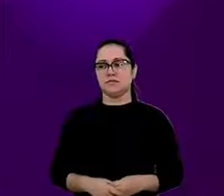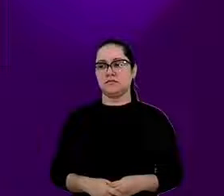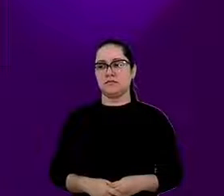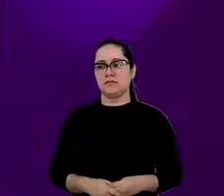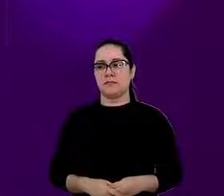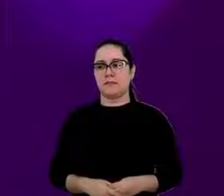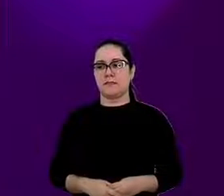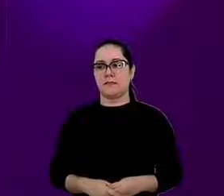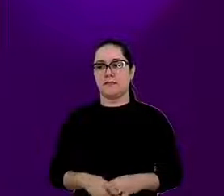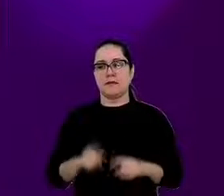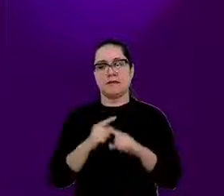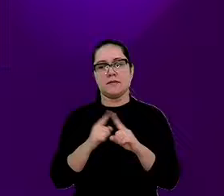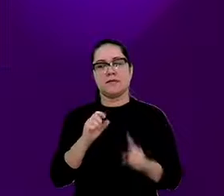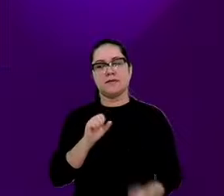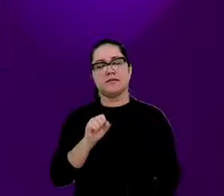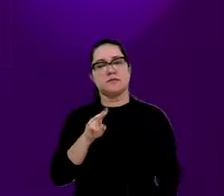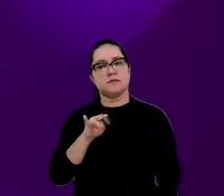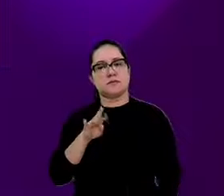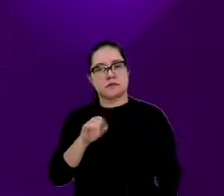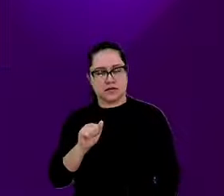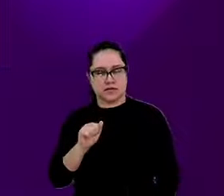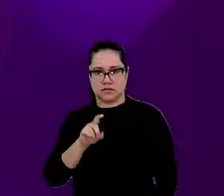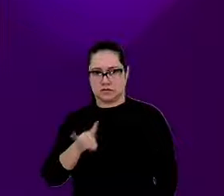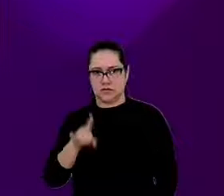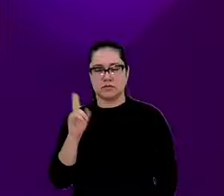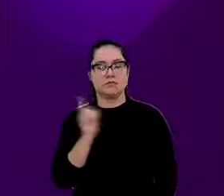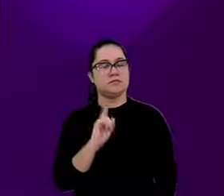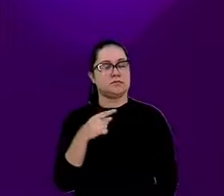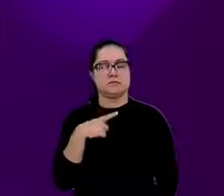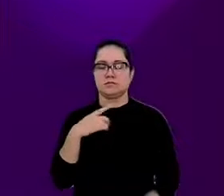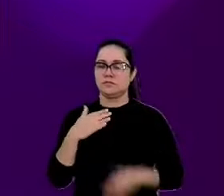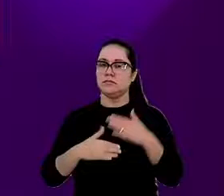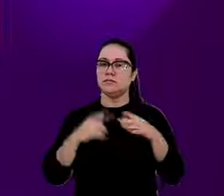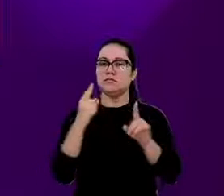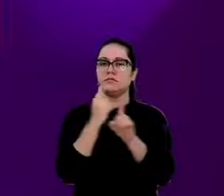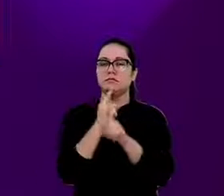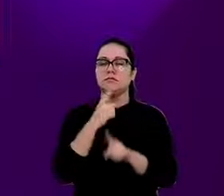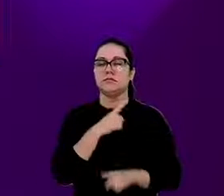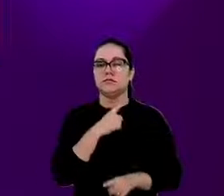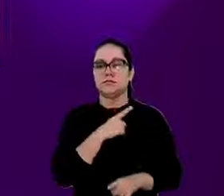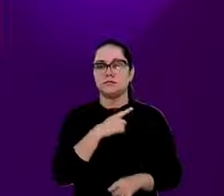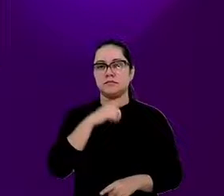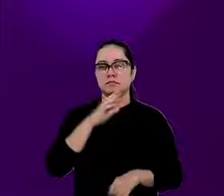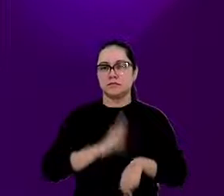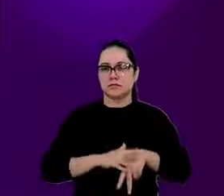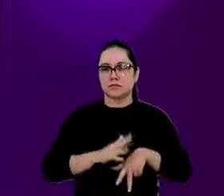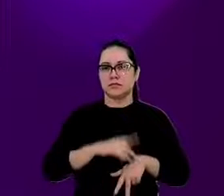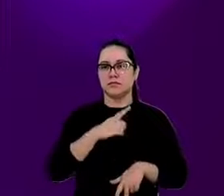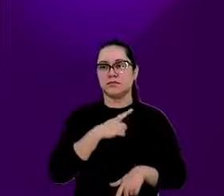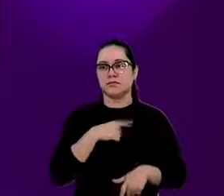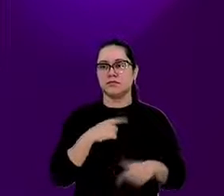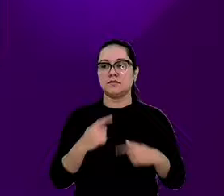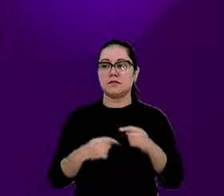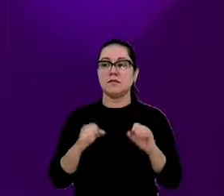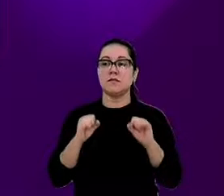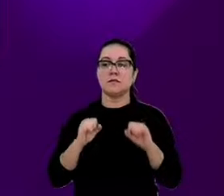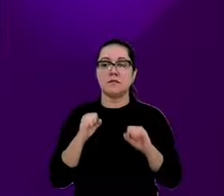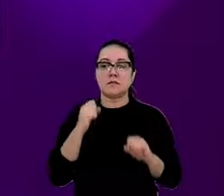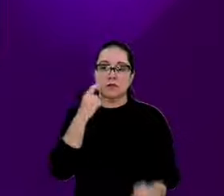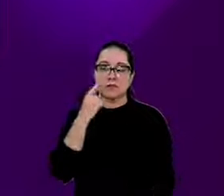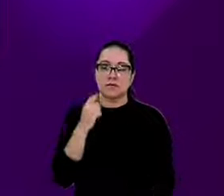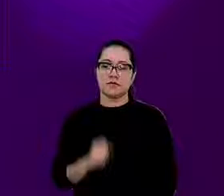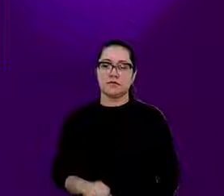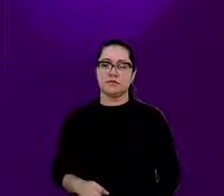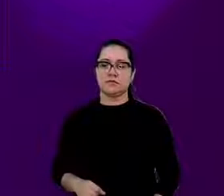ao supra, a gente tem também ferramentas crescentes para identificar pacientes com uma alta probabilidade de estarem com uma síndrome coronária aguda